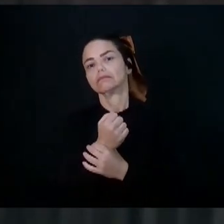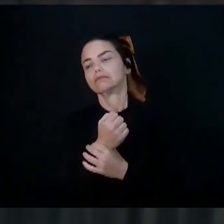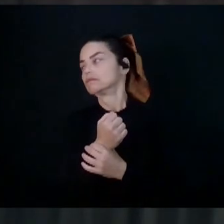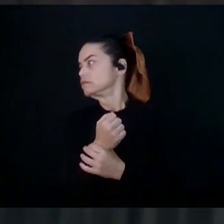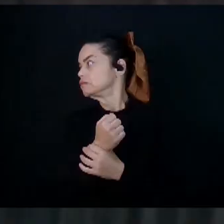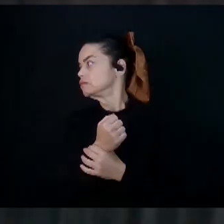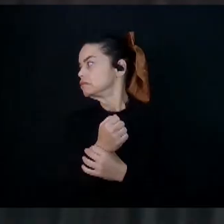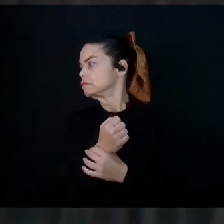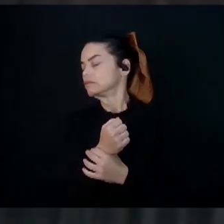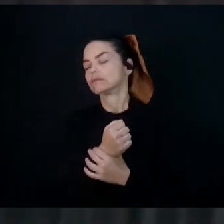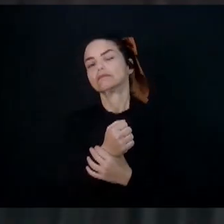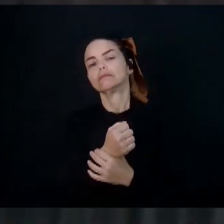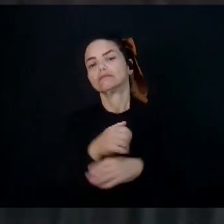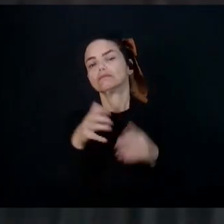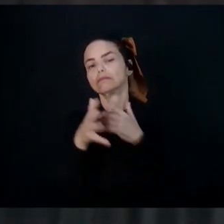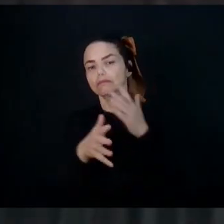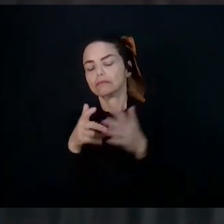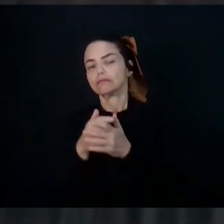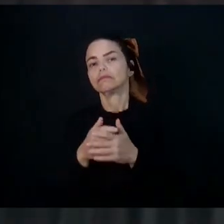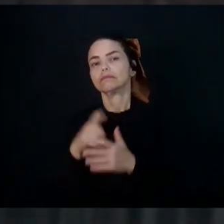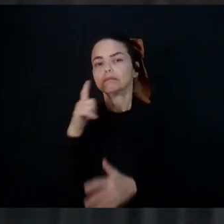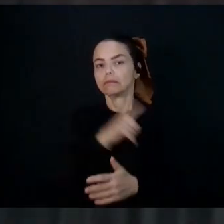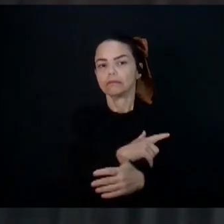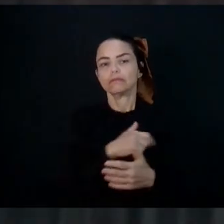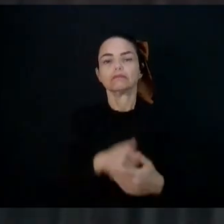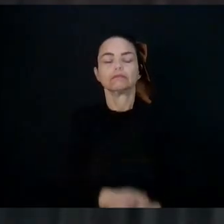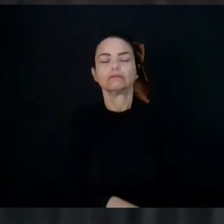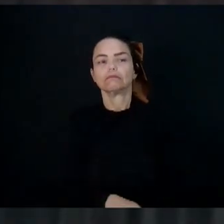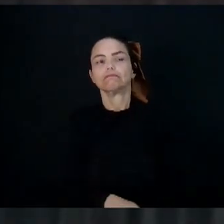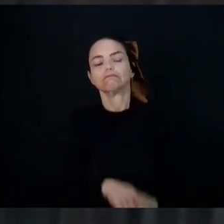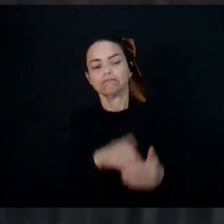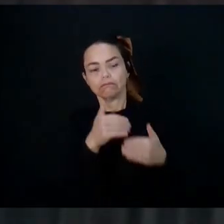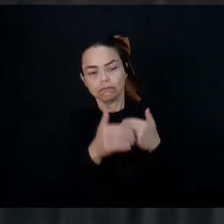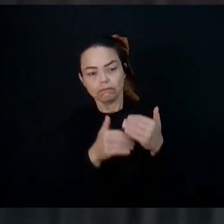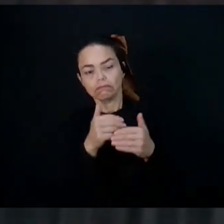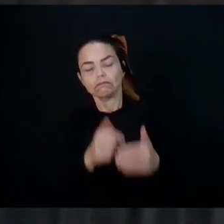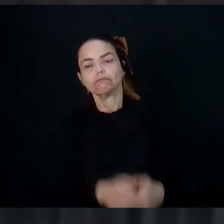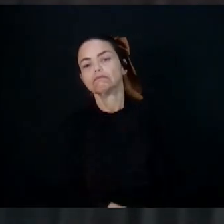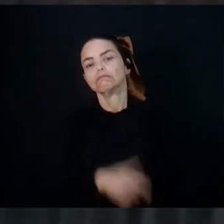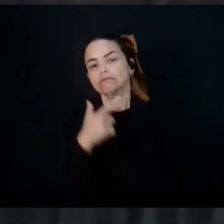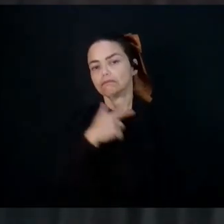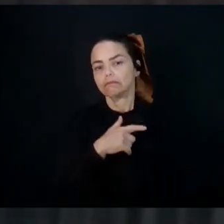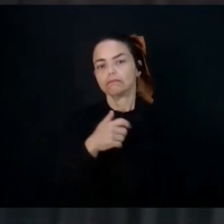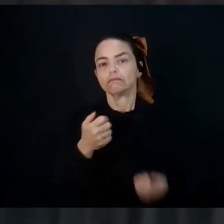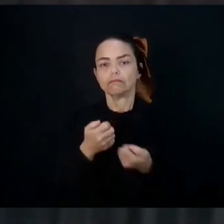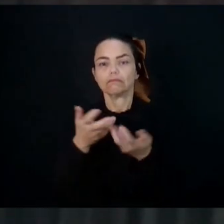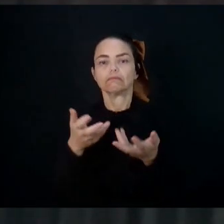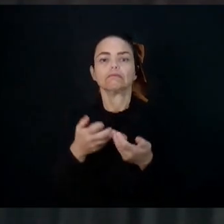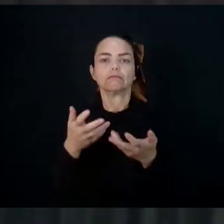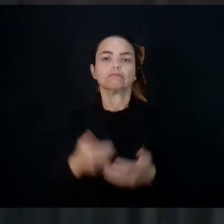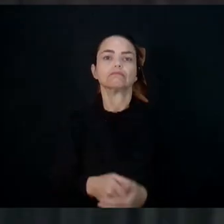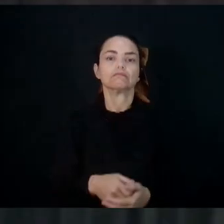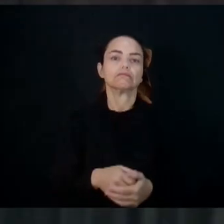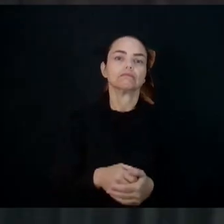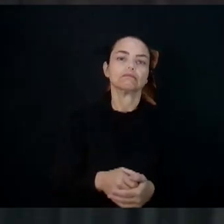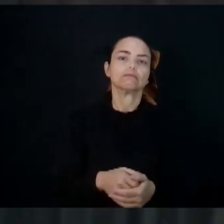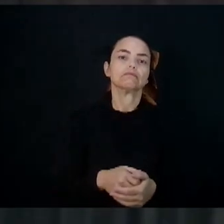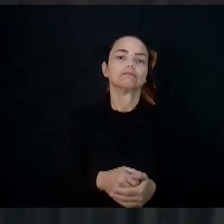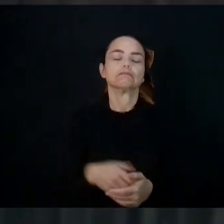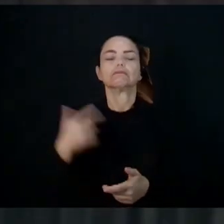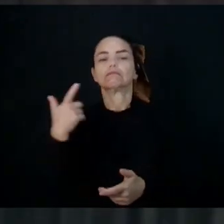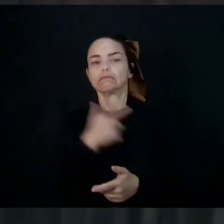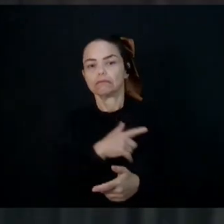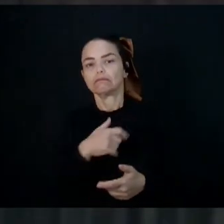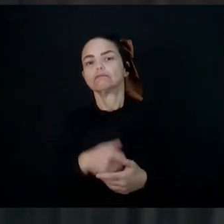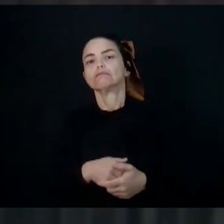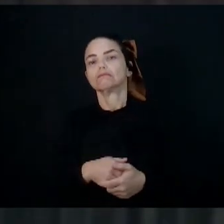falar na medida que ela conseguir, né, porque ela não vai chegando, o paciente não chega contando, né, tudo, ele vai contando na medida que ele dá conta, ele